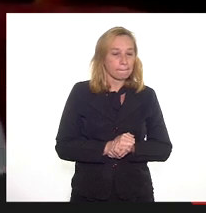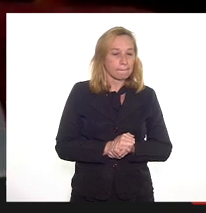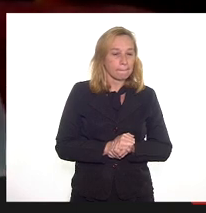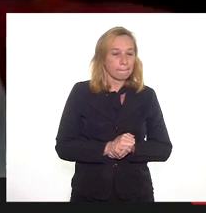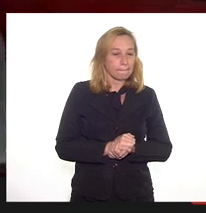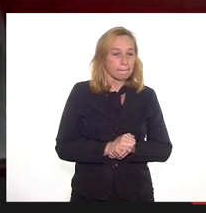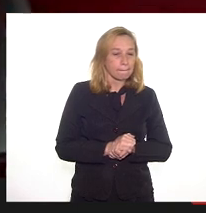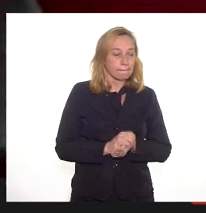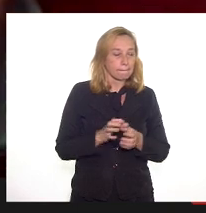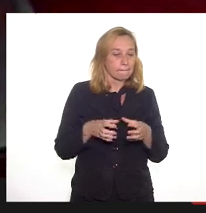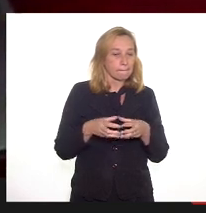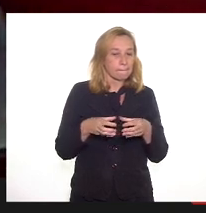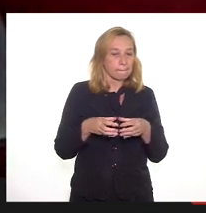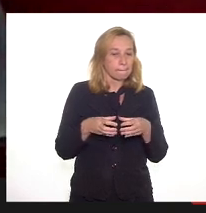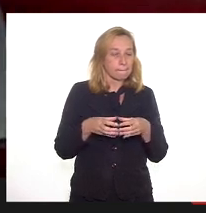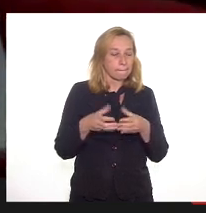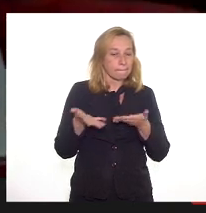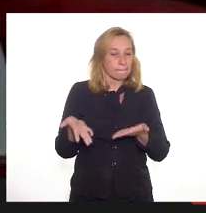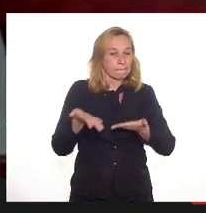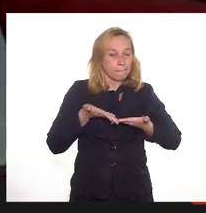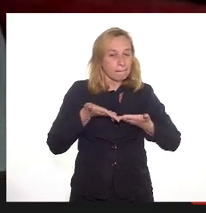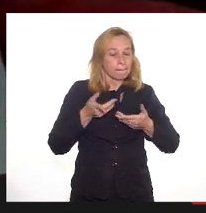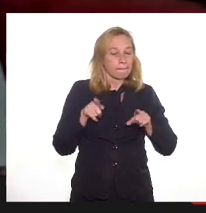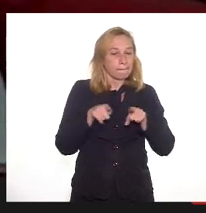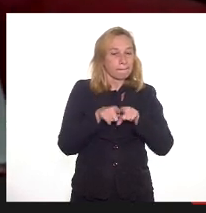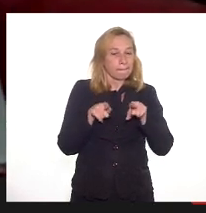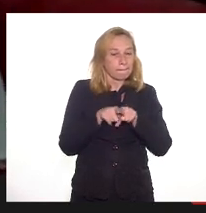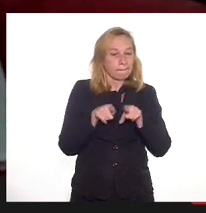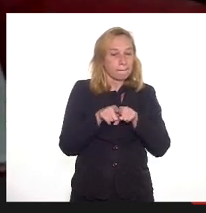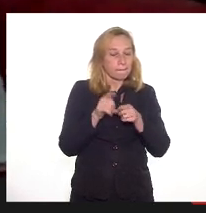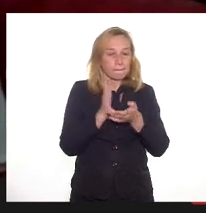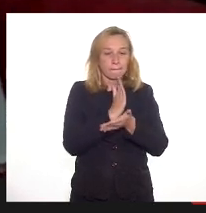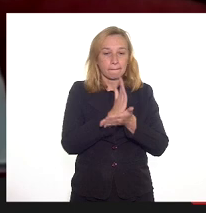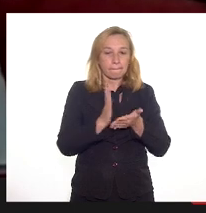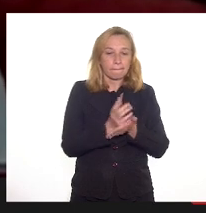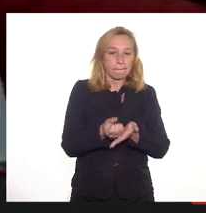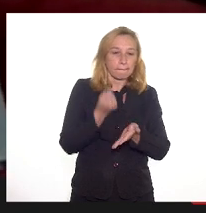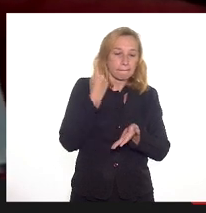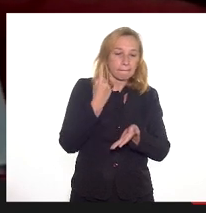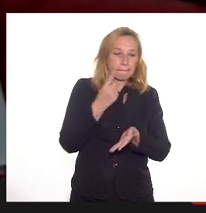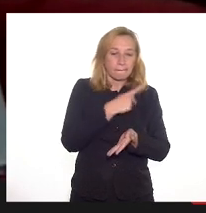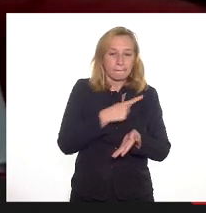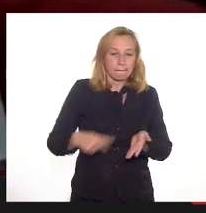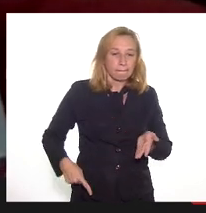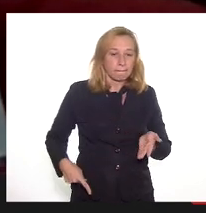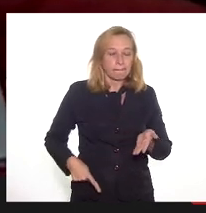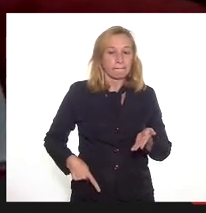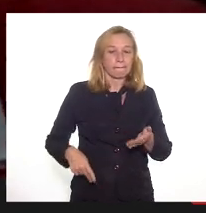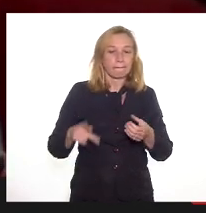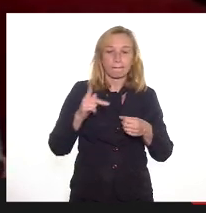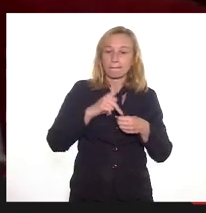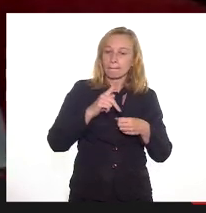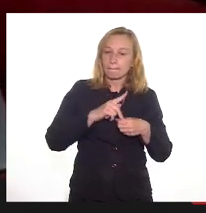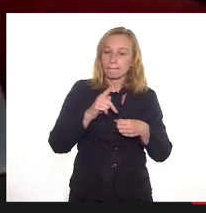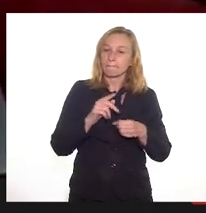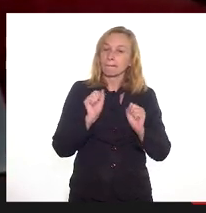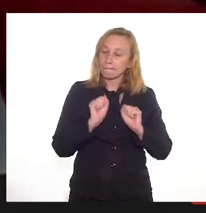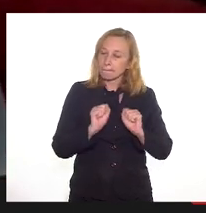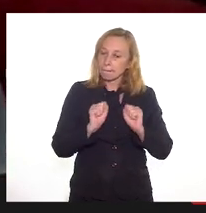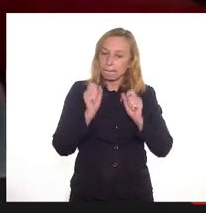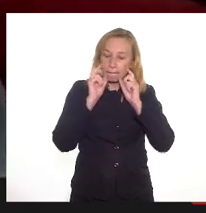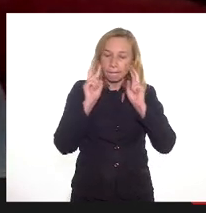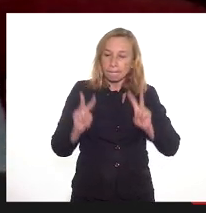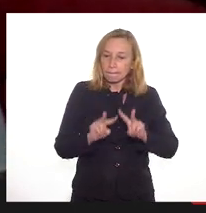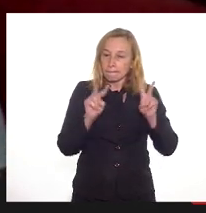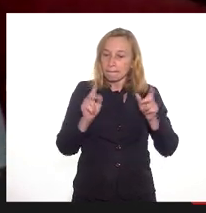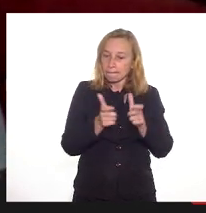dessa comissão estar convidando também, né, alguns ex-presidentes da Petrobras, para a gente poder ter uma visão